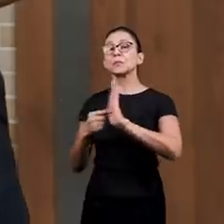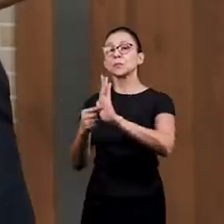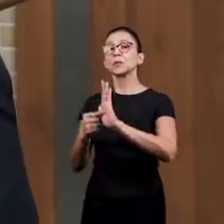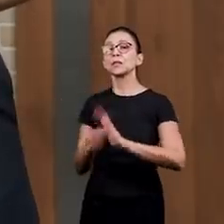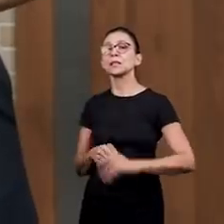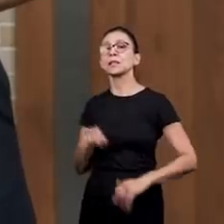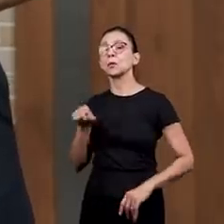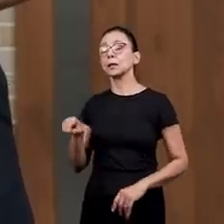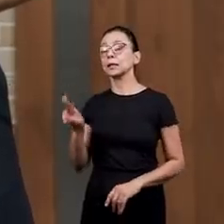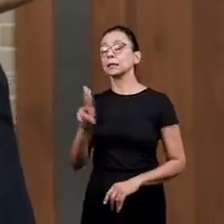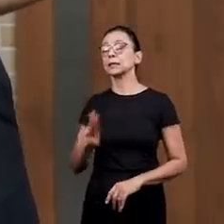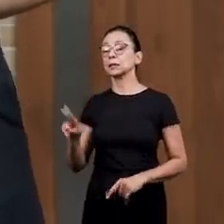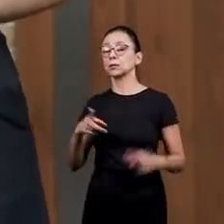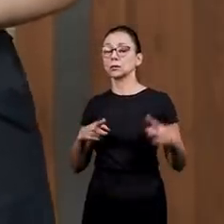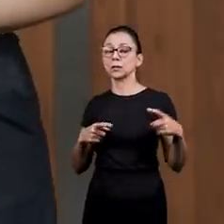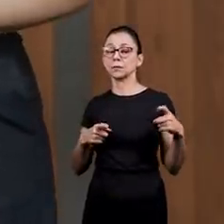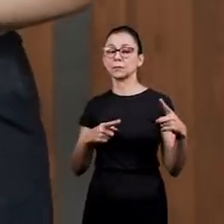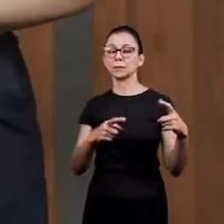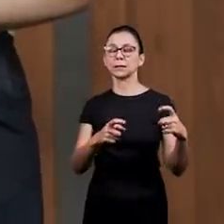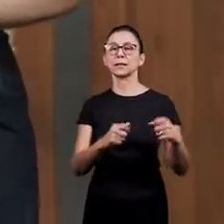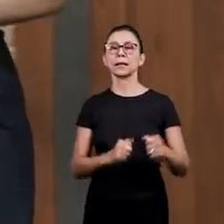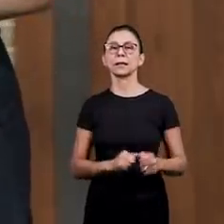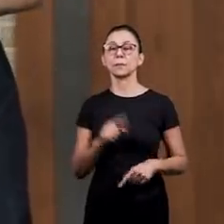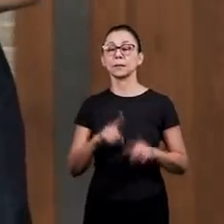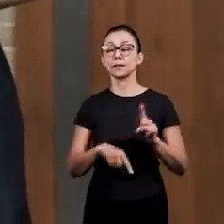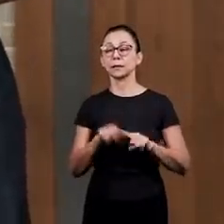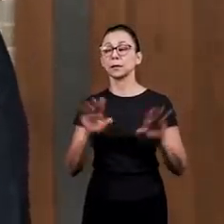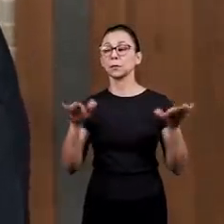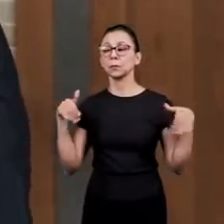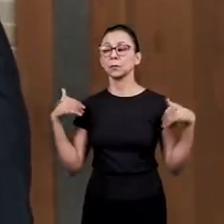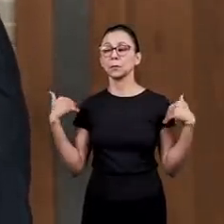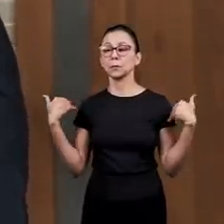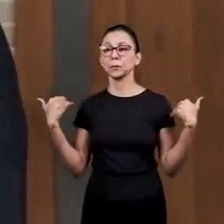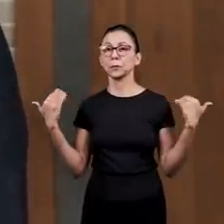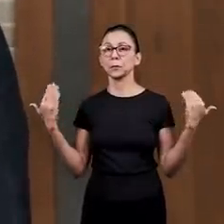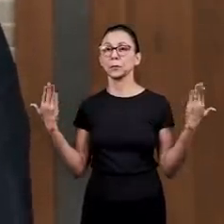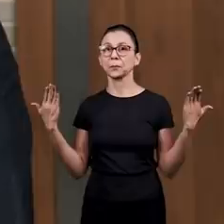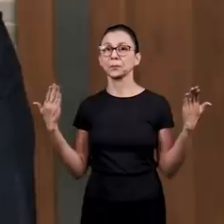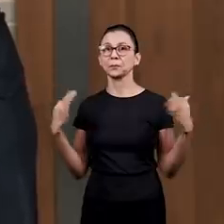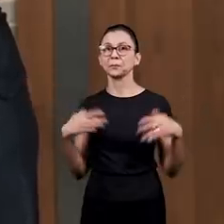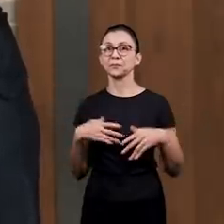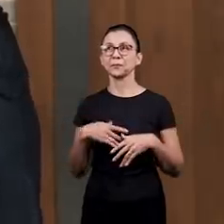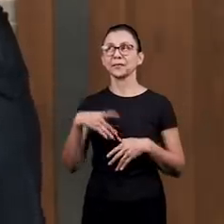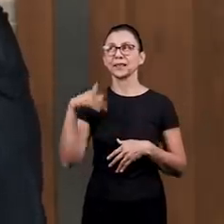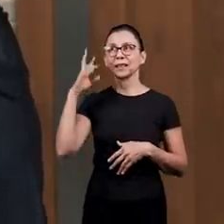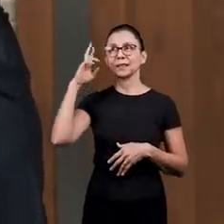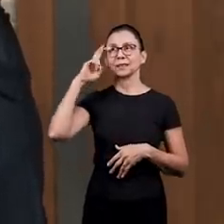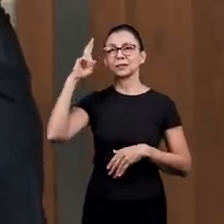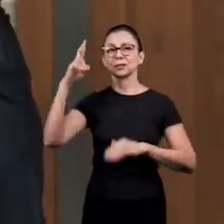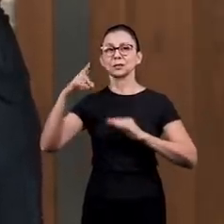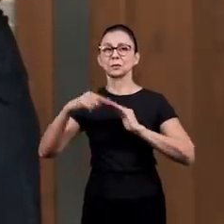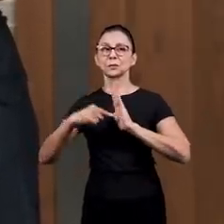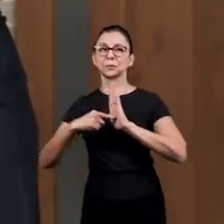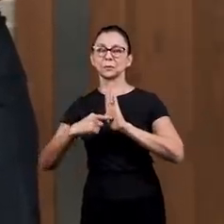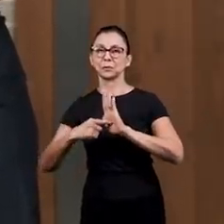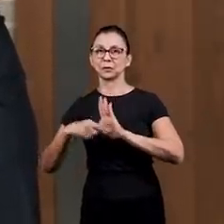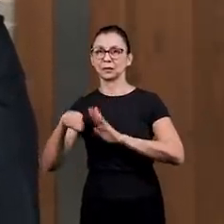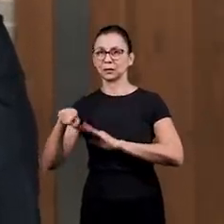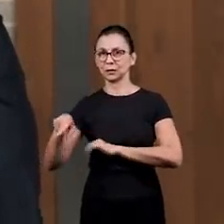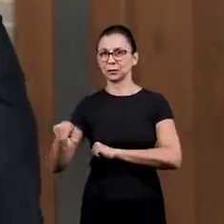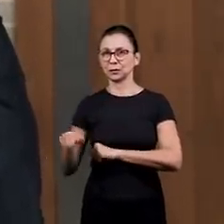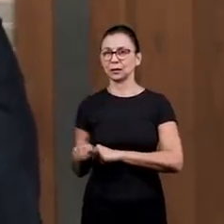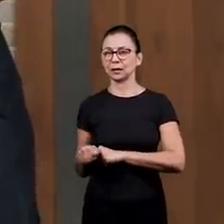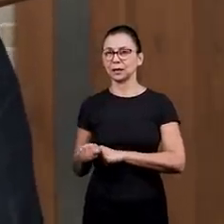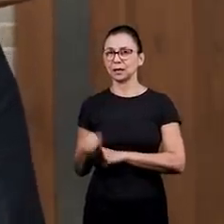sabem quais eram essas armas? Deus mostrou que Gideão e o seu exército levariam